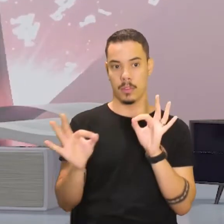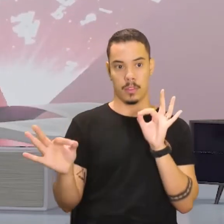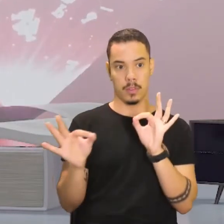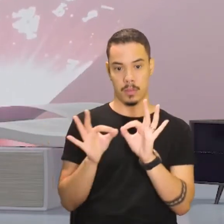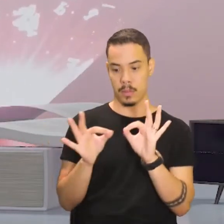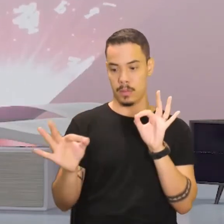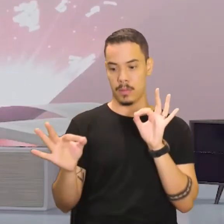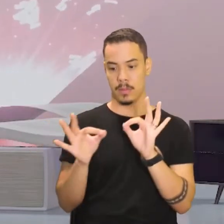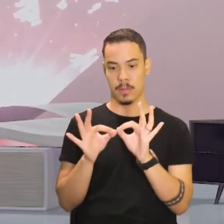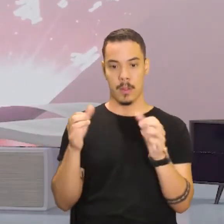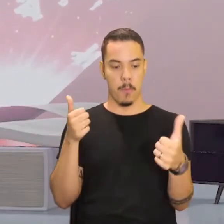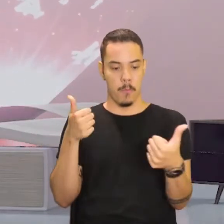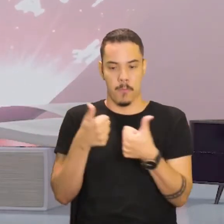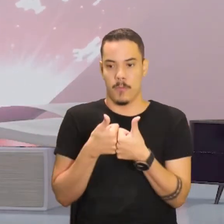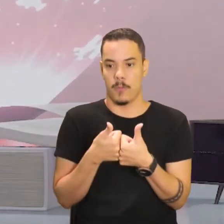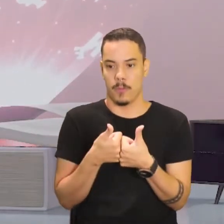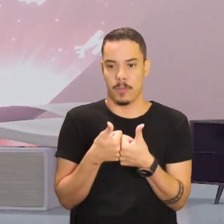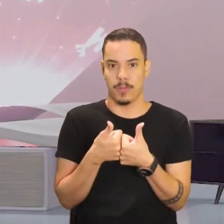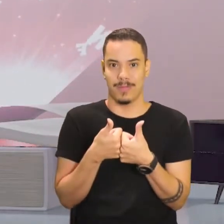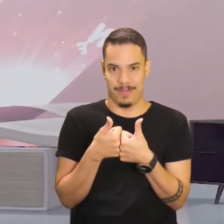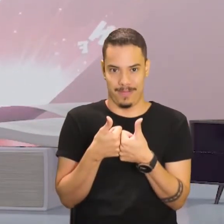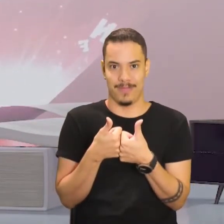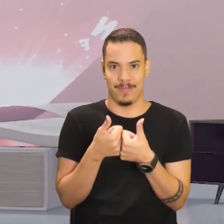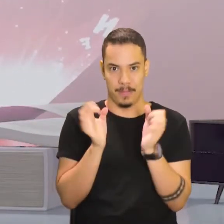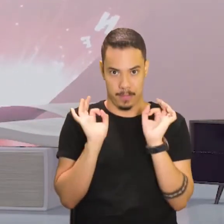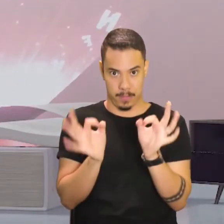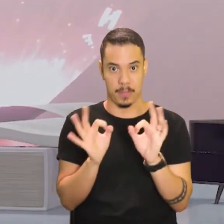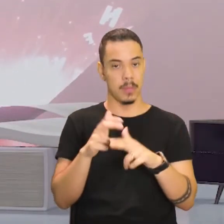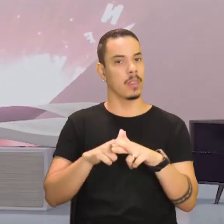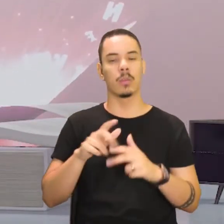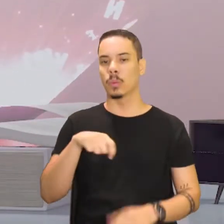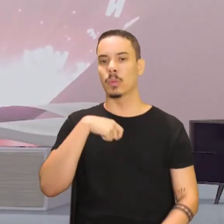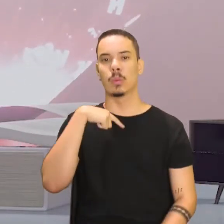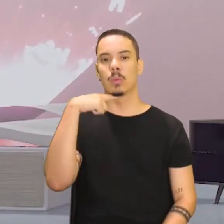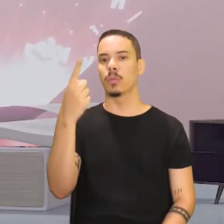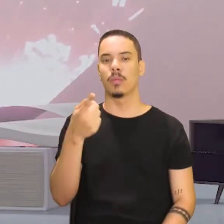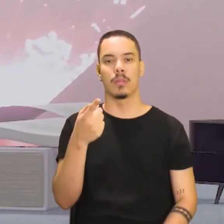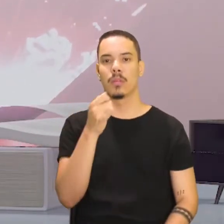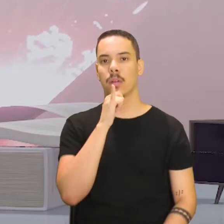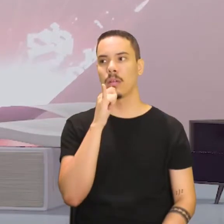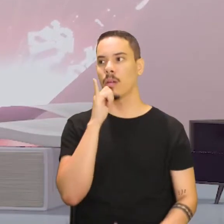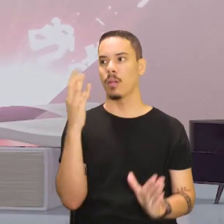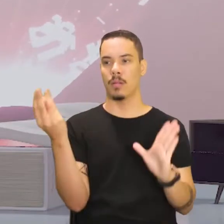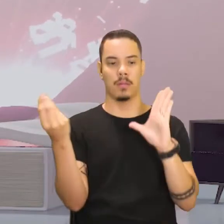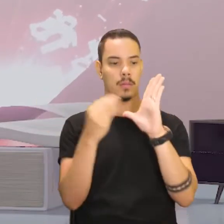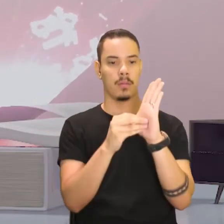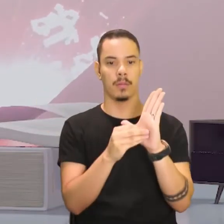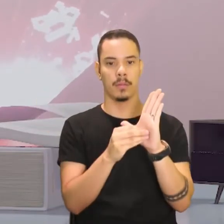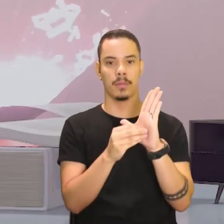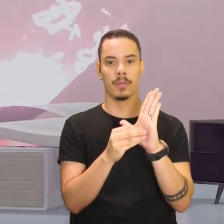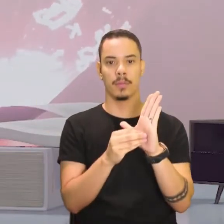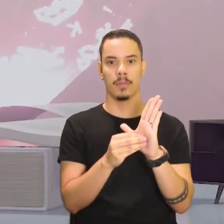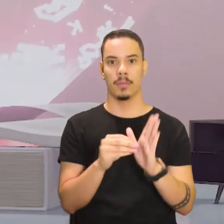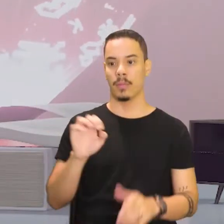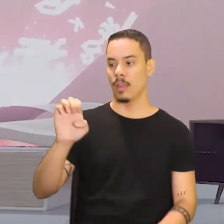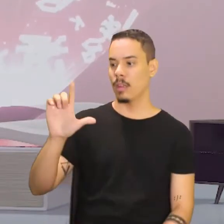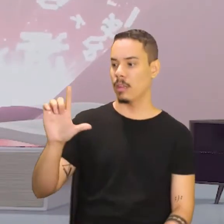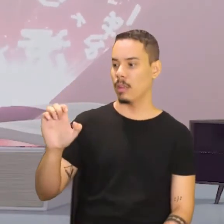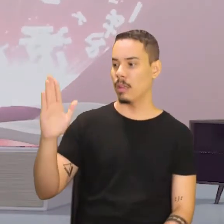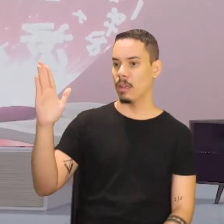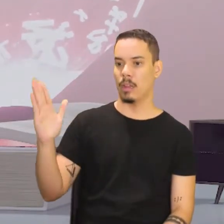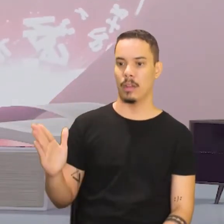né? De proximidade, tá bom? Aí não dá para encaixar ali. Ele, né,